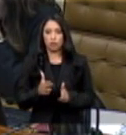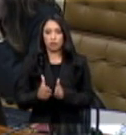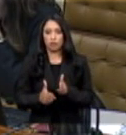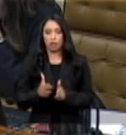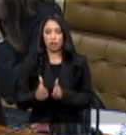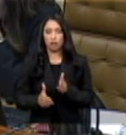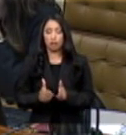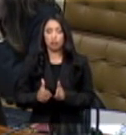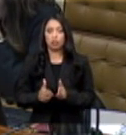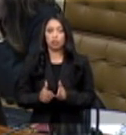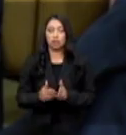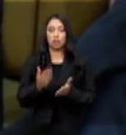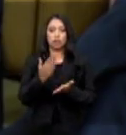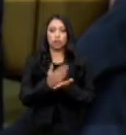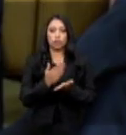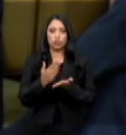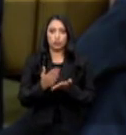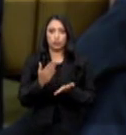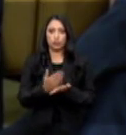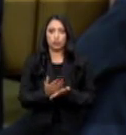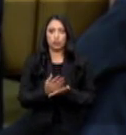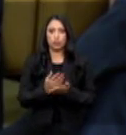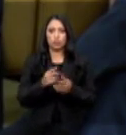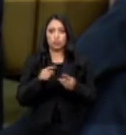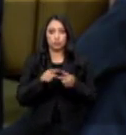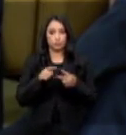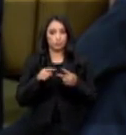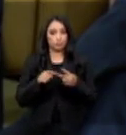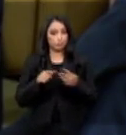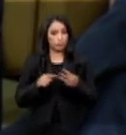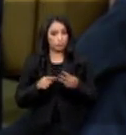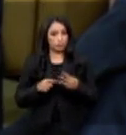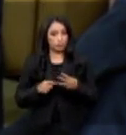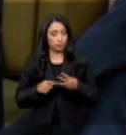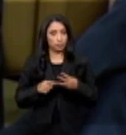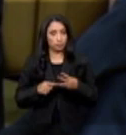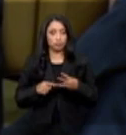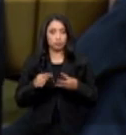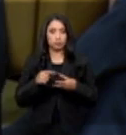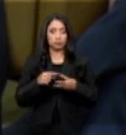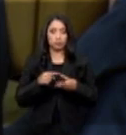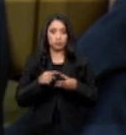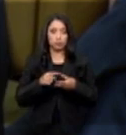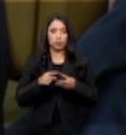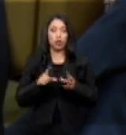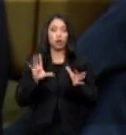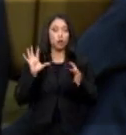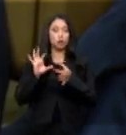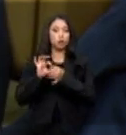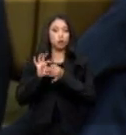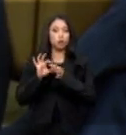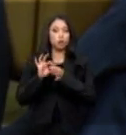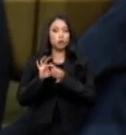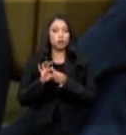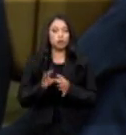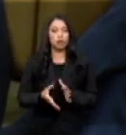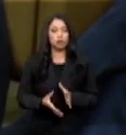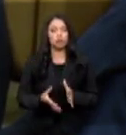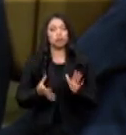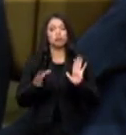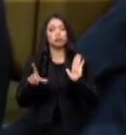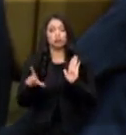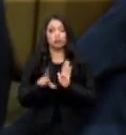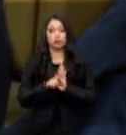Ferroviária. Divido minha fala em três partes. O contexto da Lei 13.448, o não cabimento